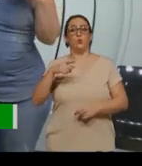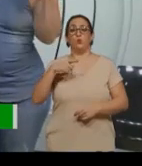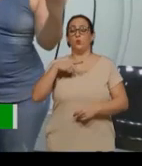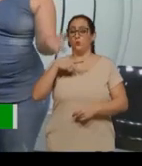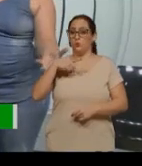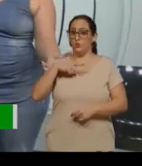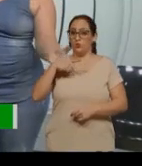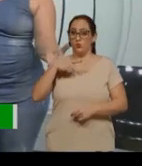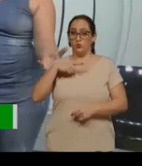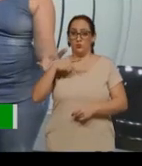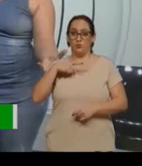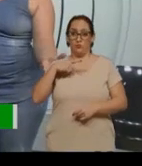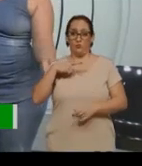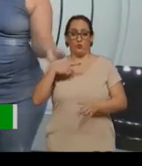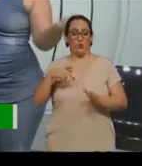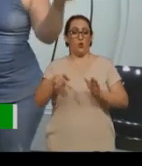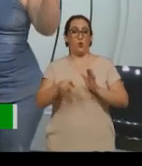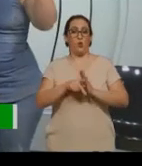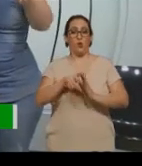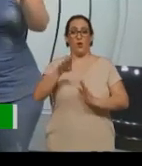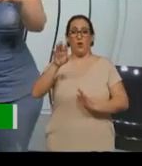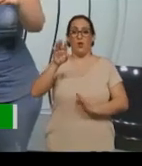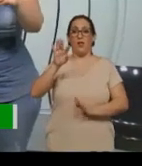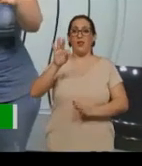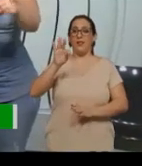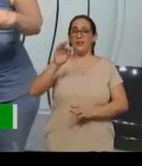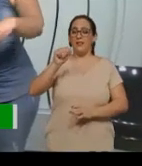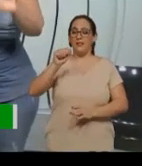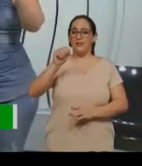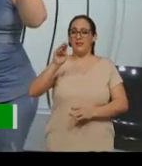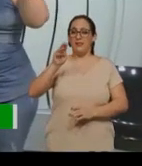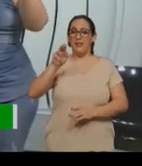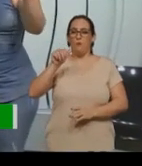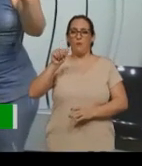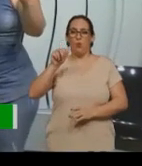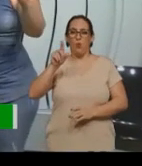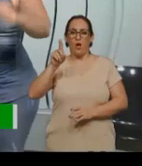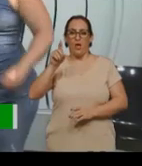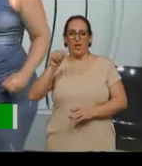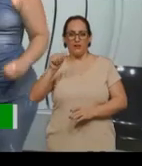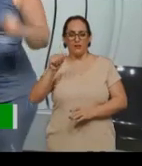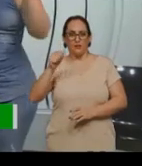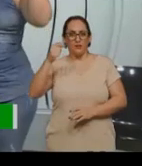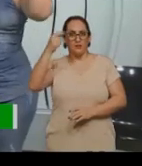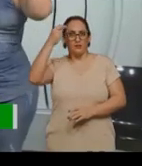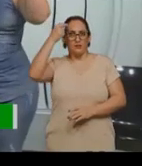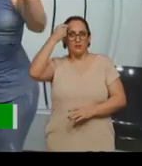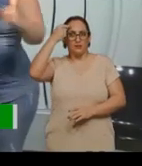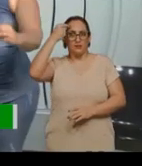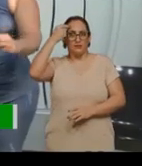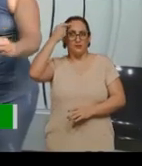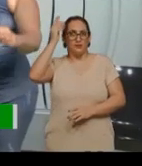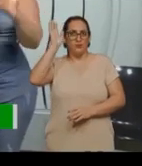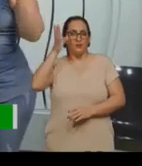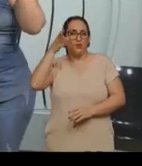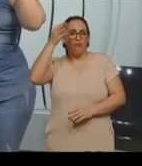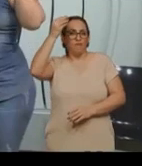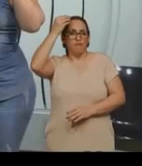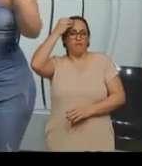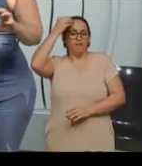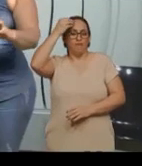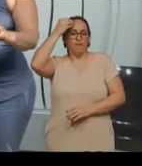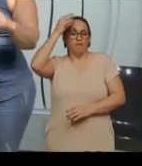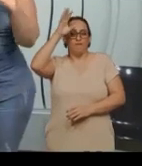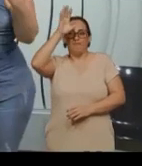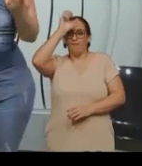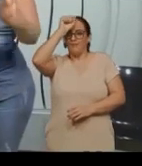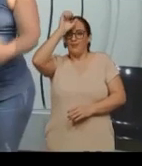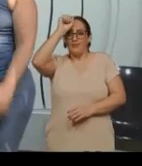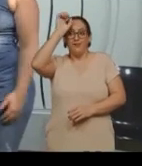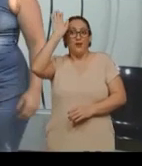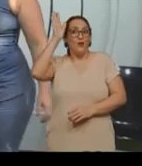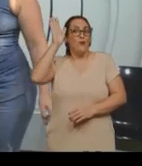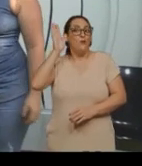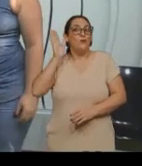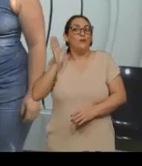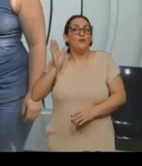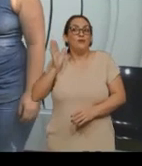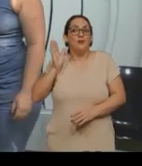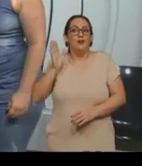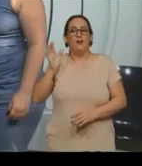né, que é a famosa tabuada na cabeça, decoradinho, aprendido,